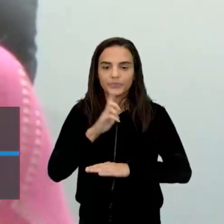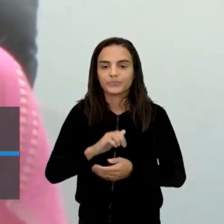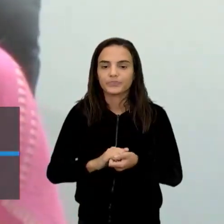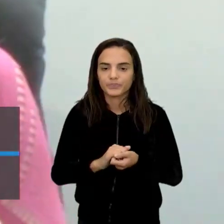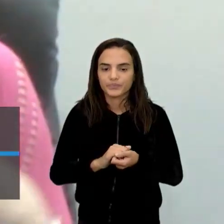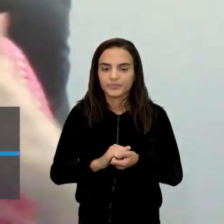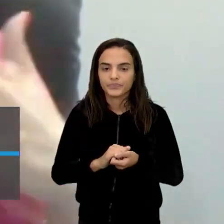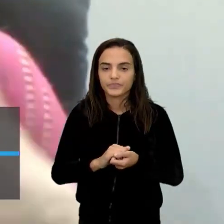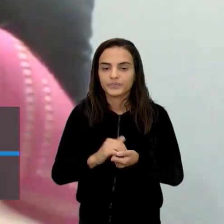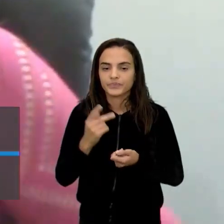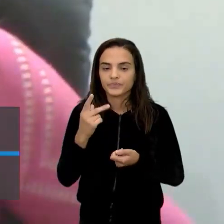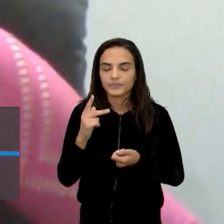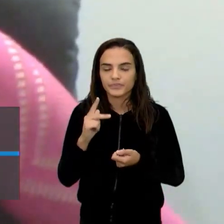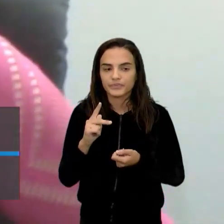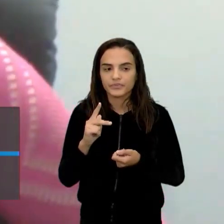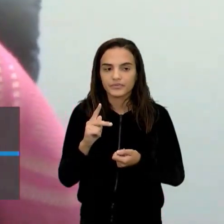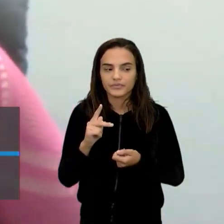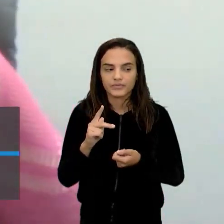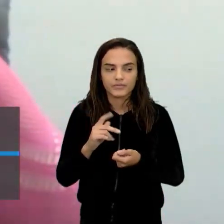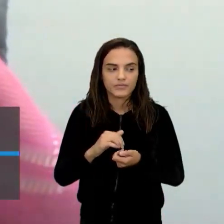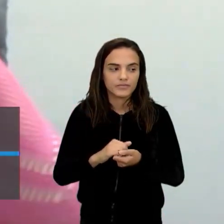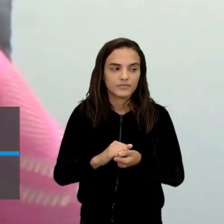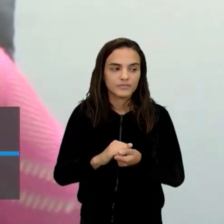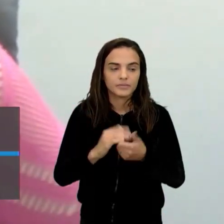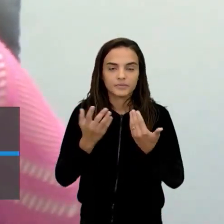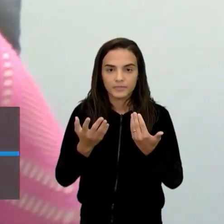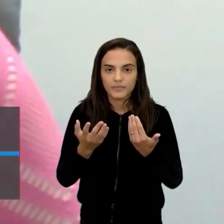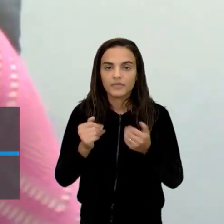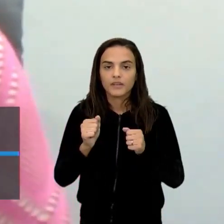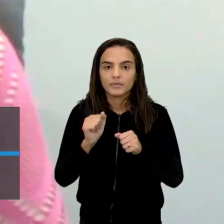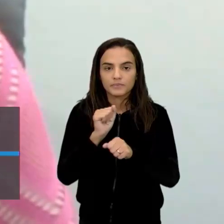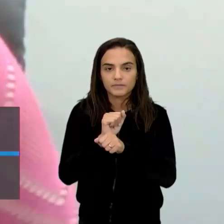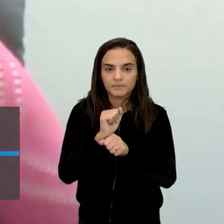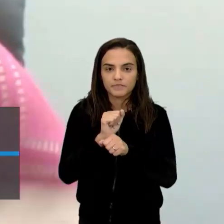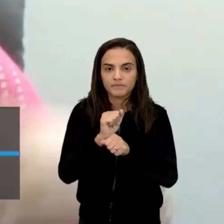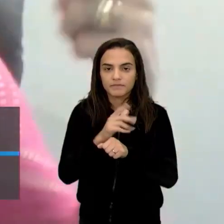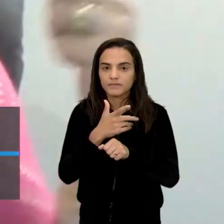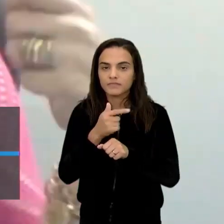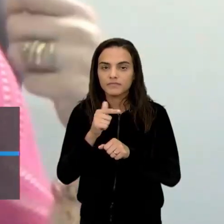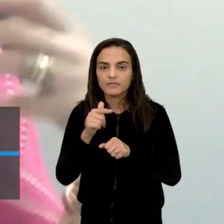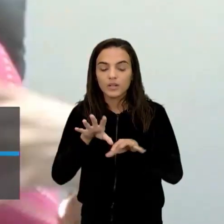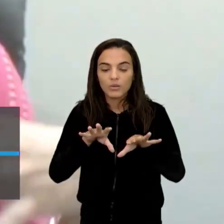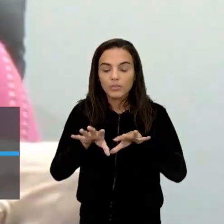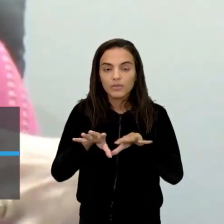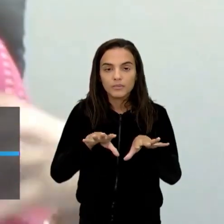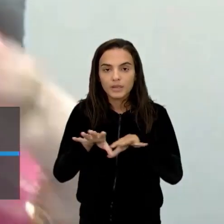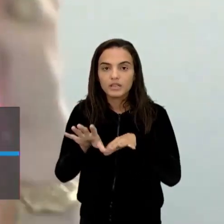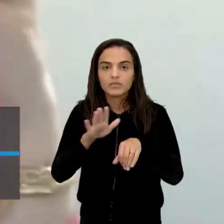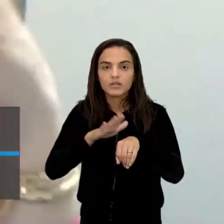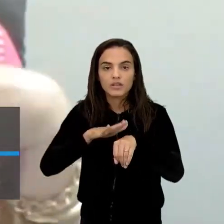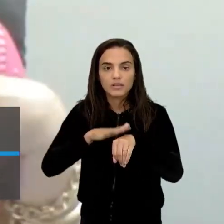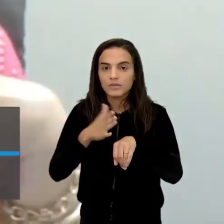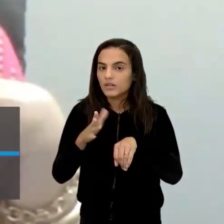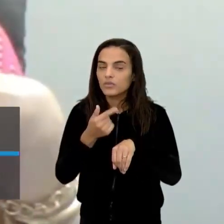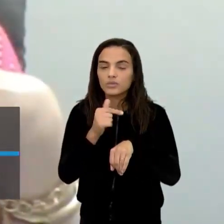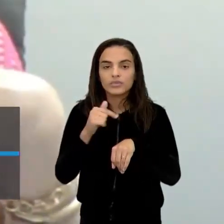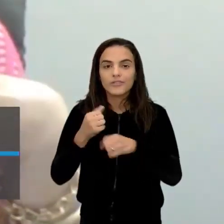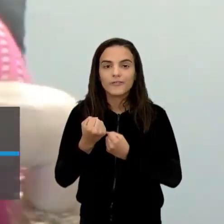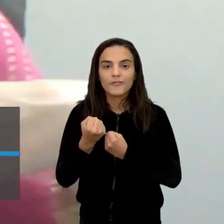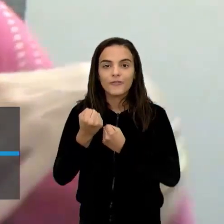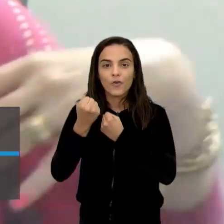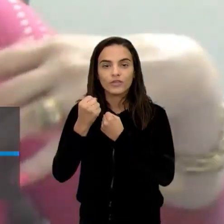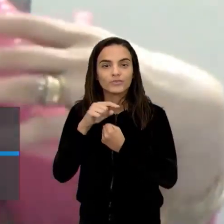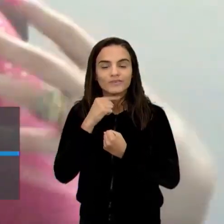apesar dele ser apenas paraplégico, o movimento das mãos dele não tem